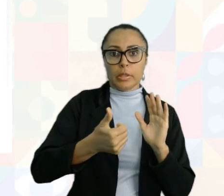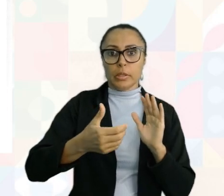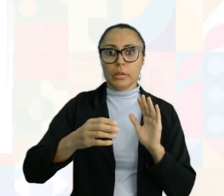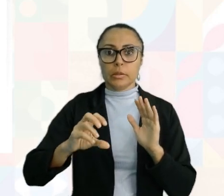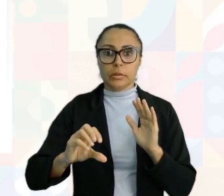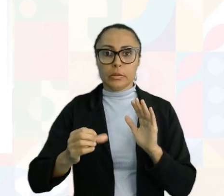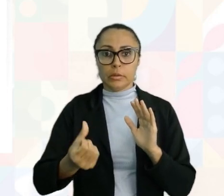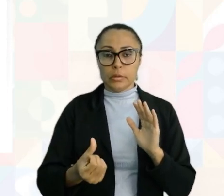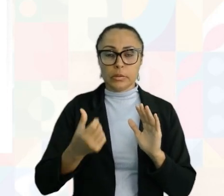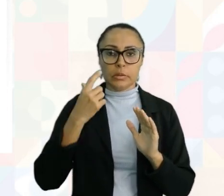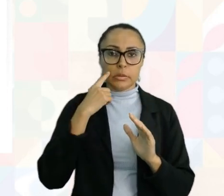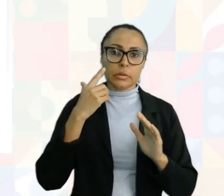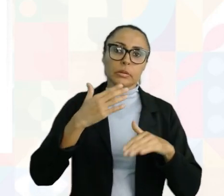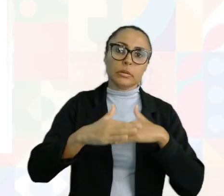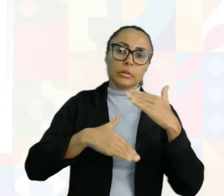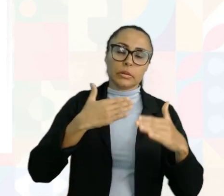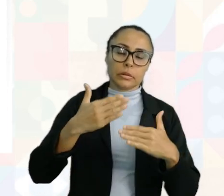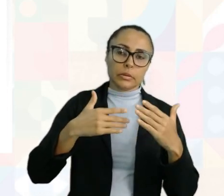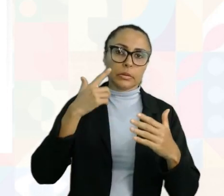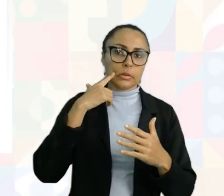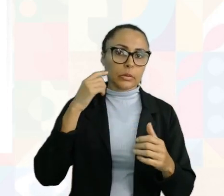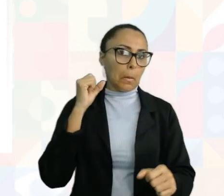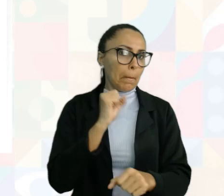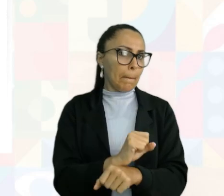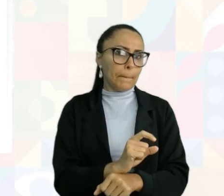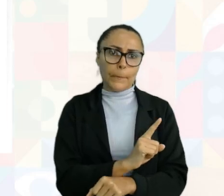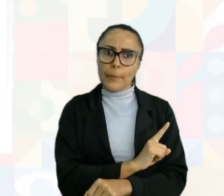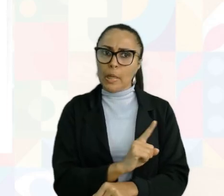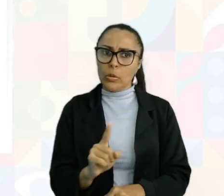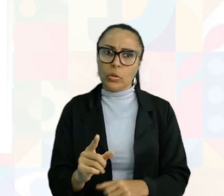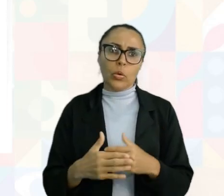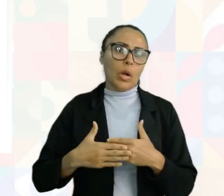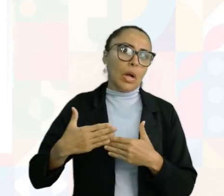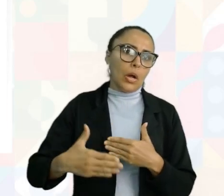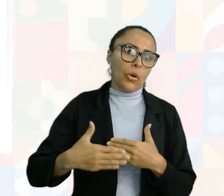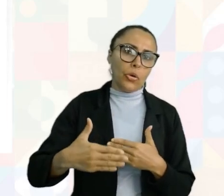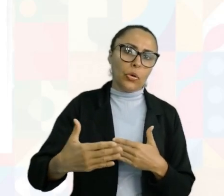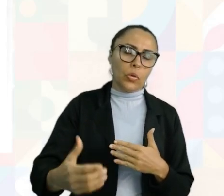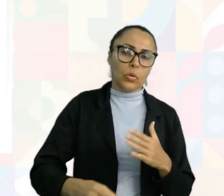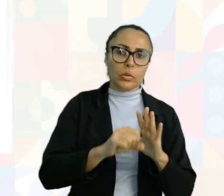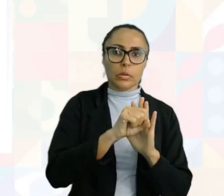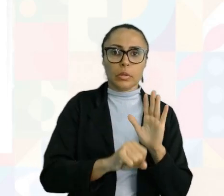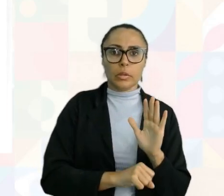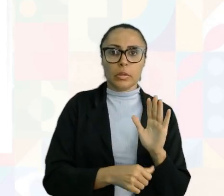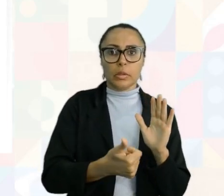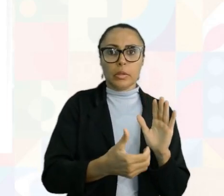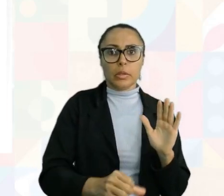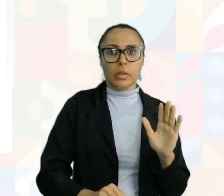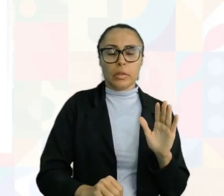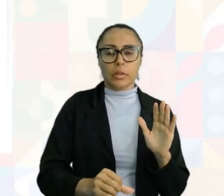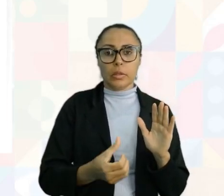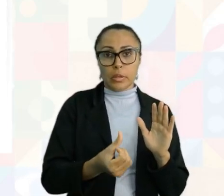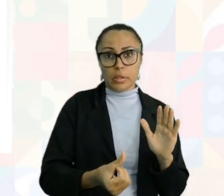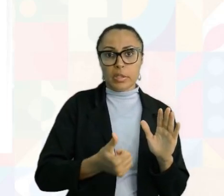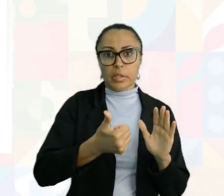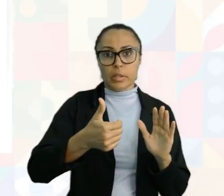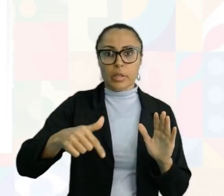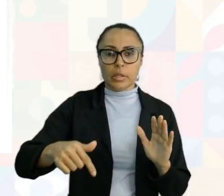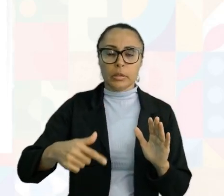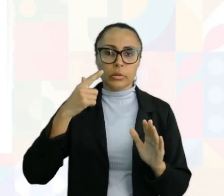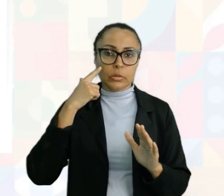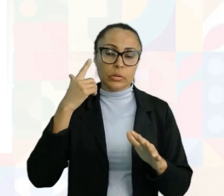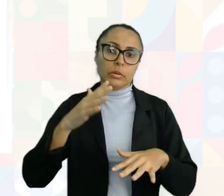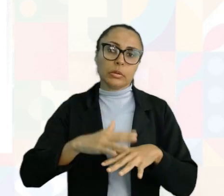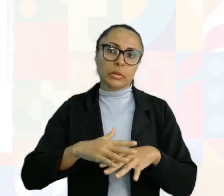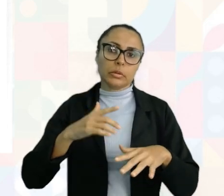esse processo de desenvolvimento não parou mais. Ao longo de todo o século XVI e XVII, outros estudiosos, outros